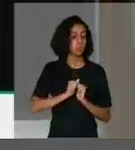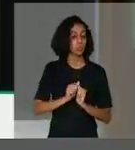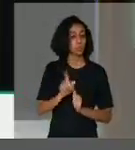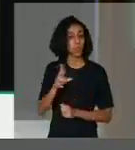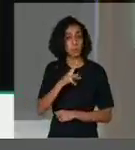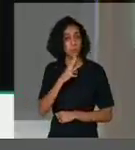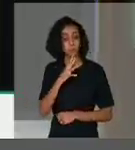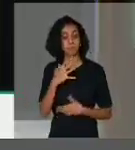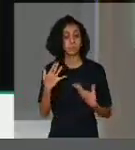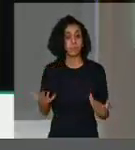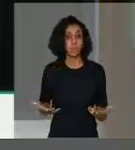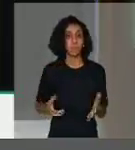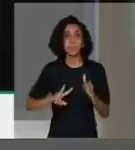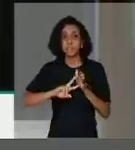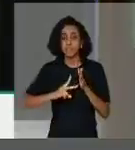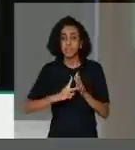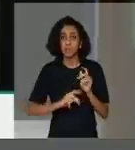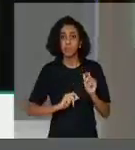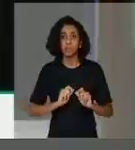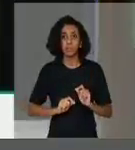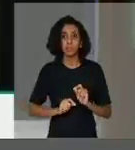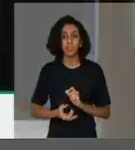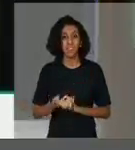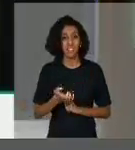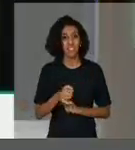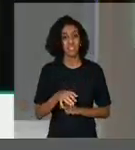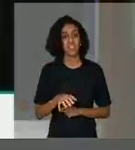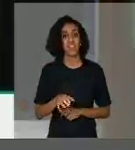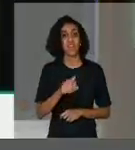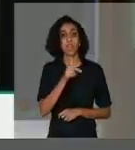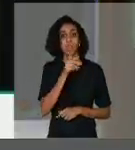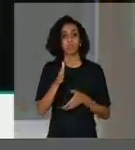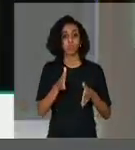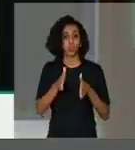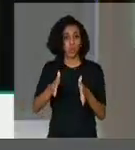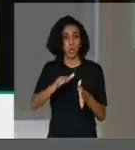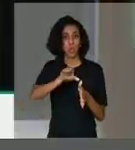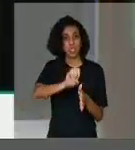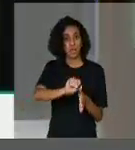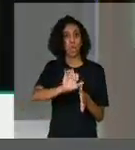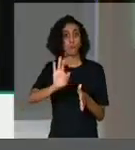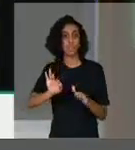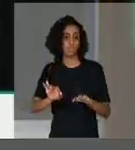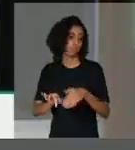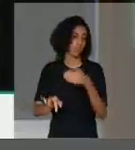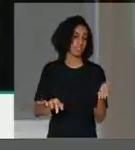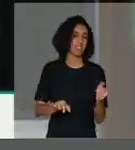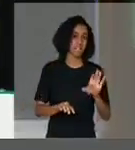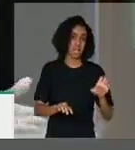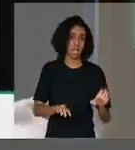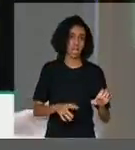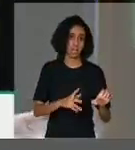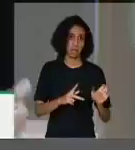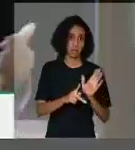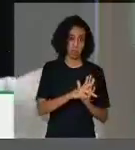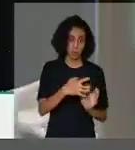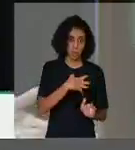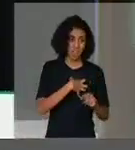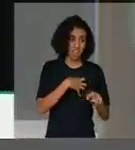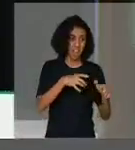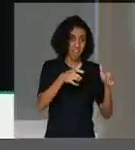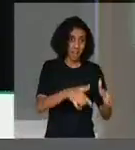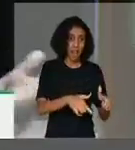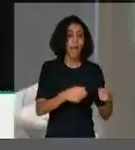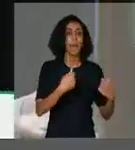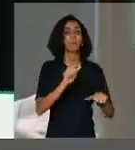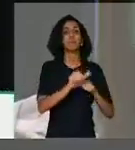quer emancipar essa parte esquerda do Rio São Francisco, que hoje pertence à Bahia, para que seja o